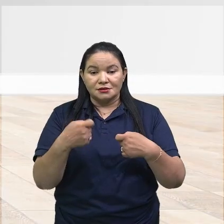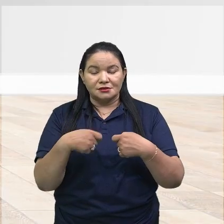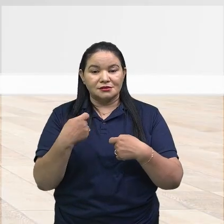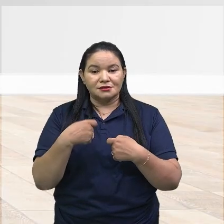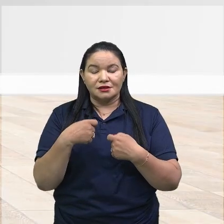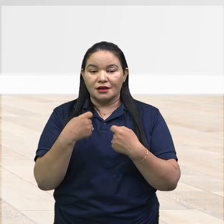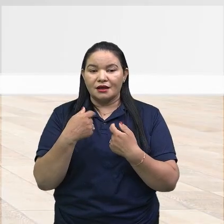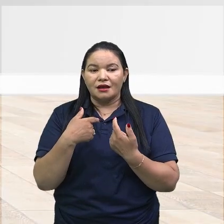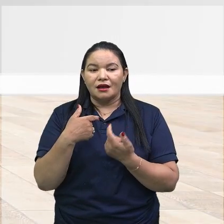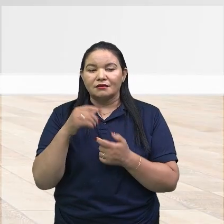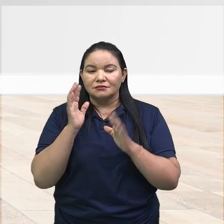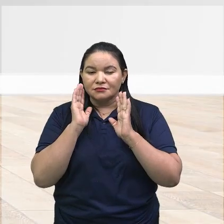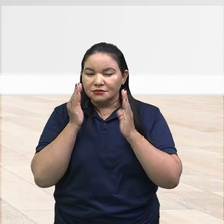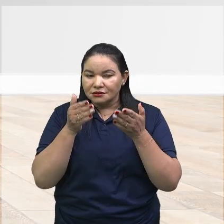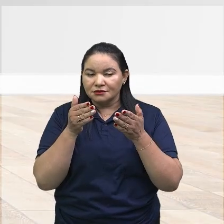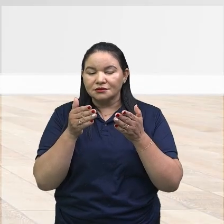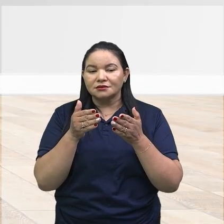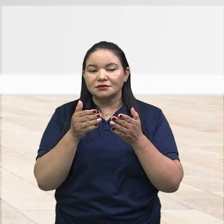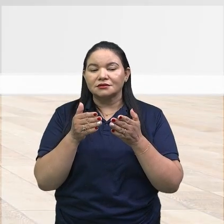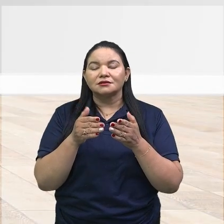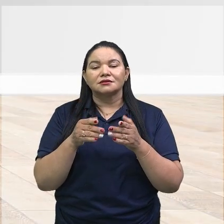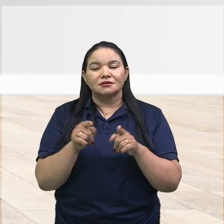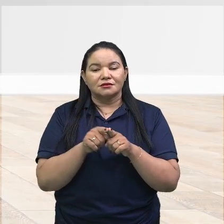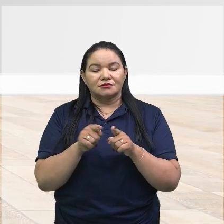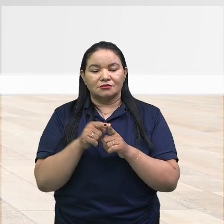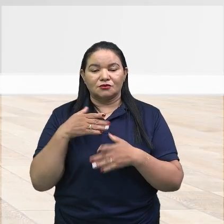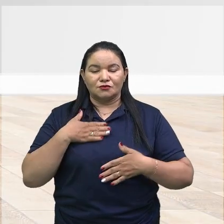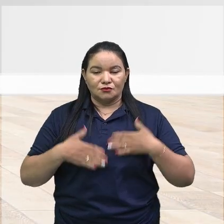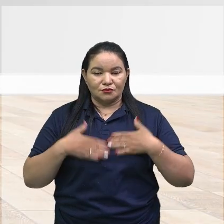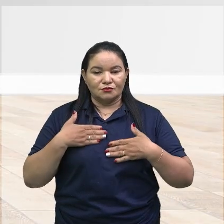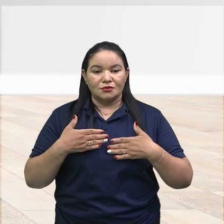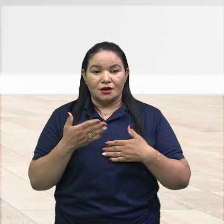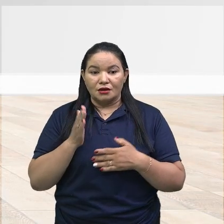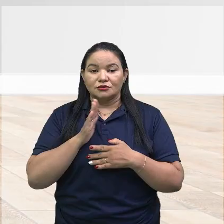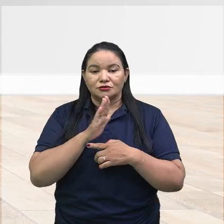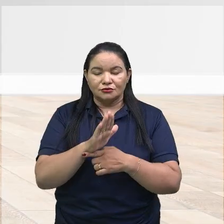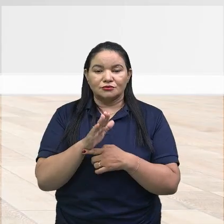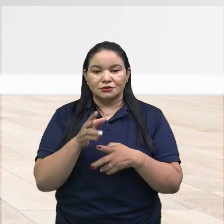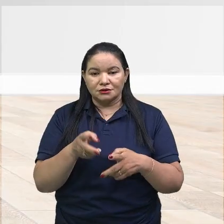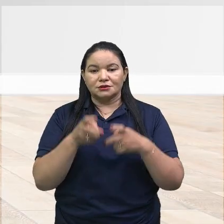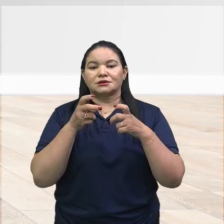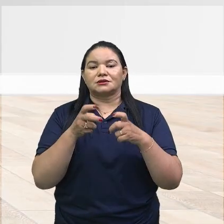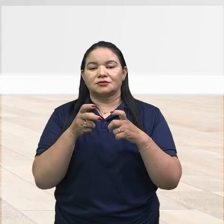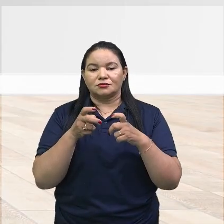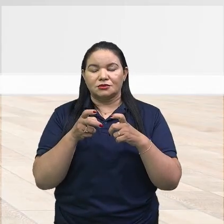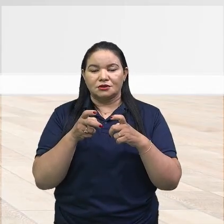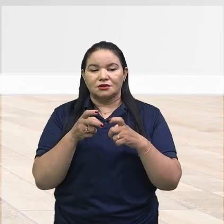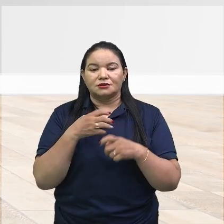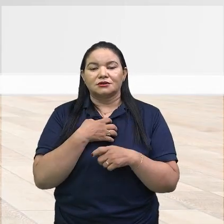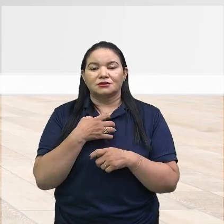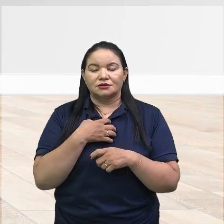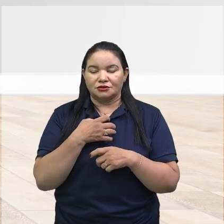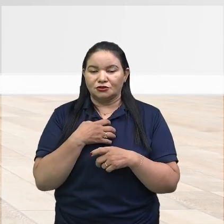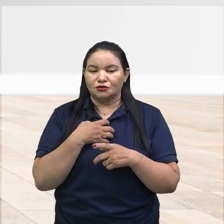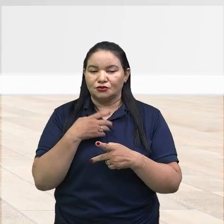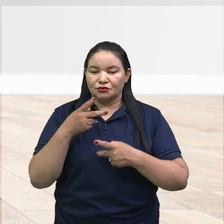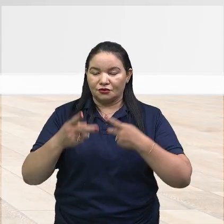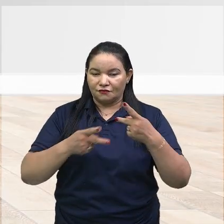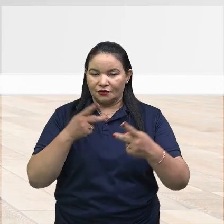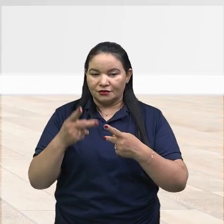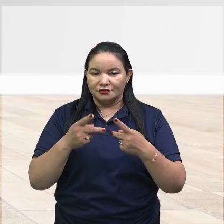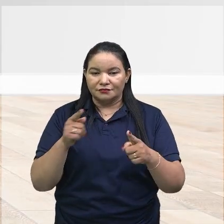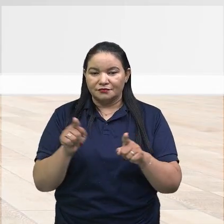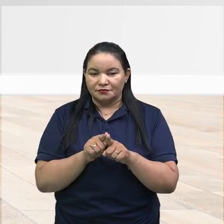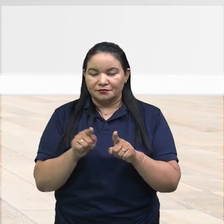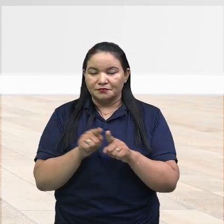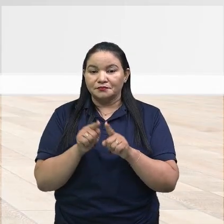nas expressões das pessoas, porque ela ajuda a compreender o sentido daquilo que a gente está falando. E